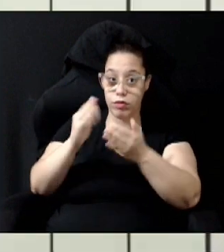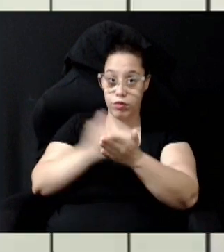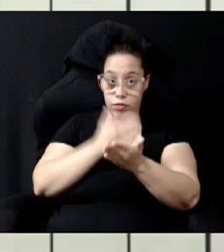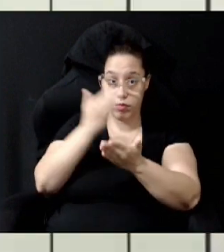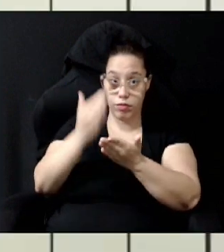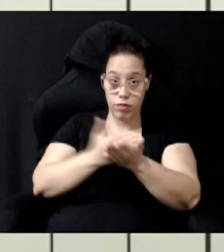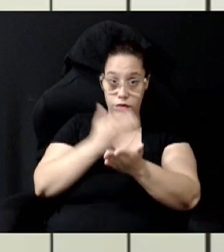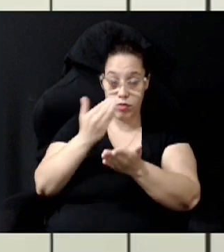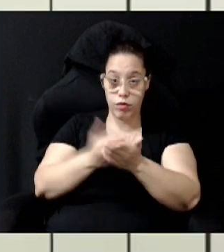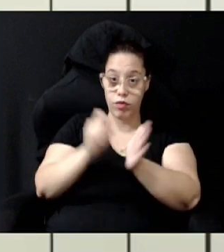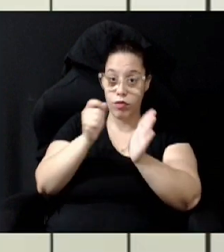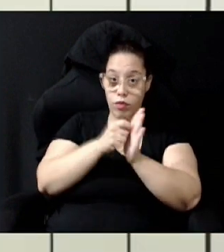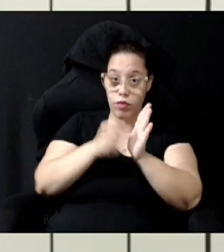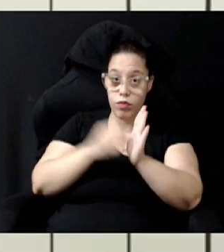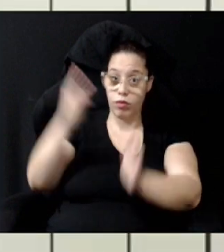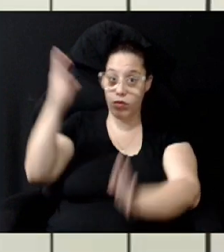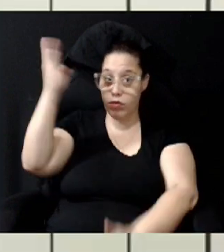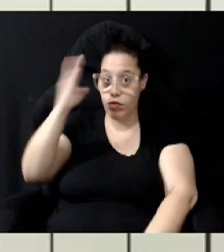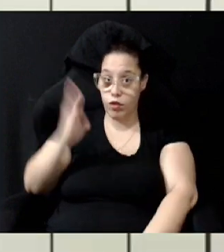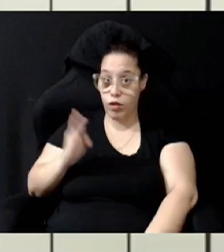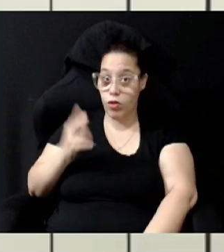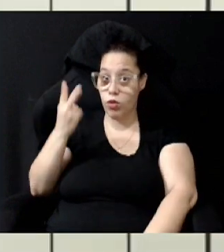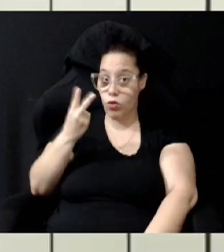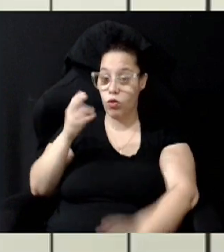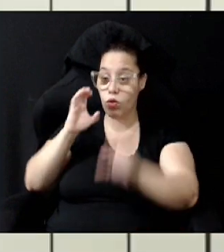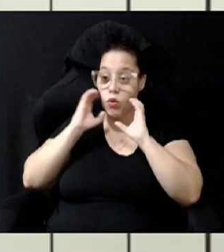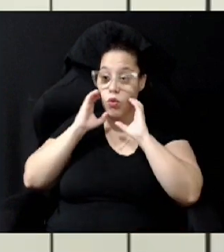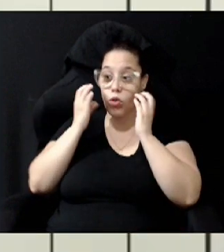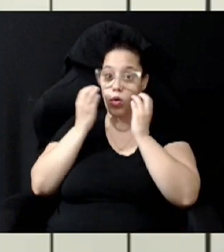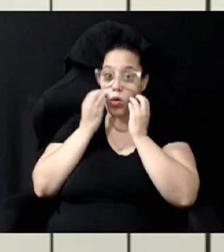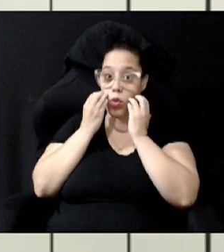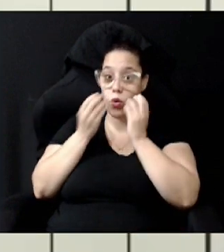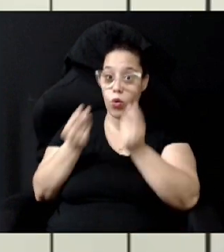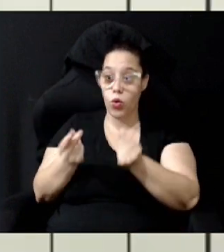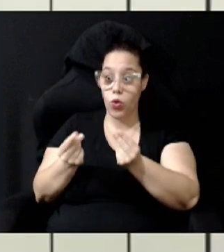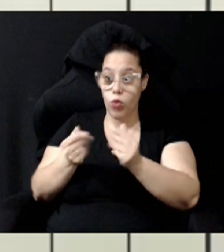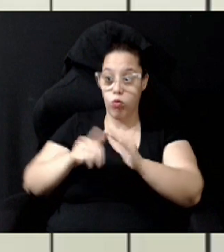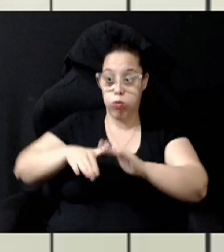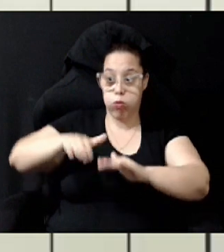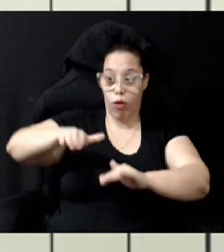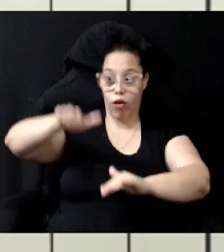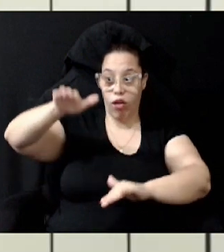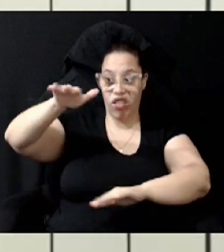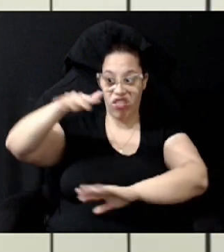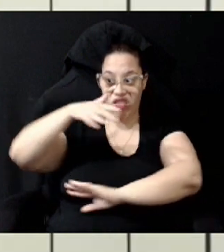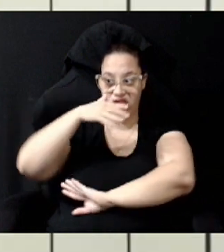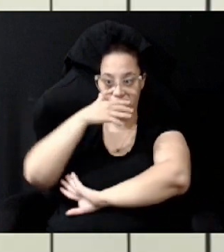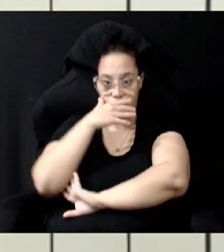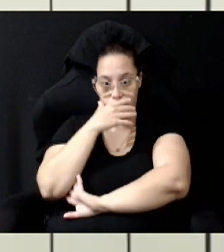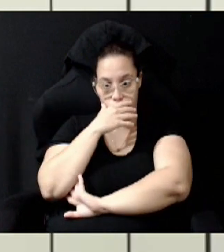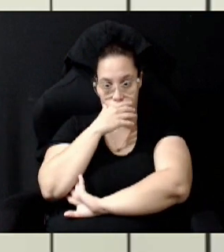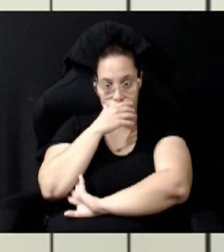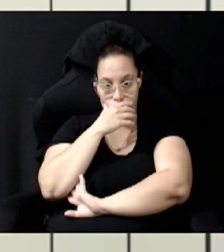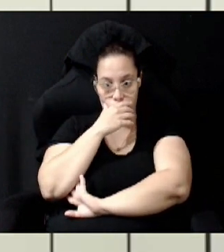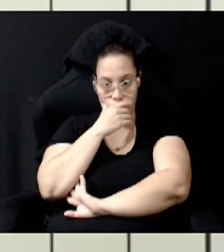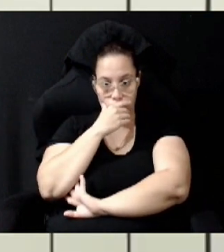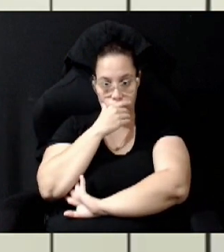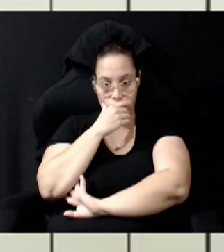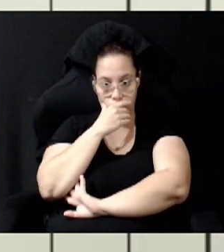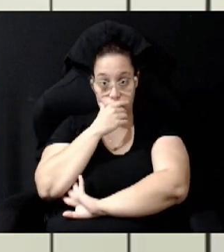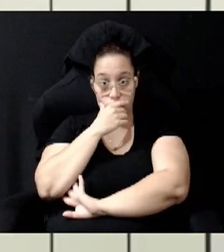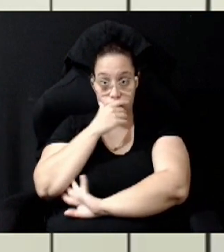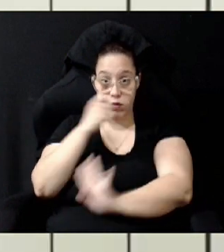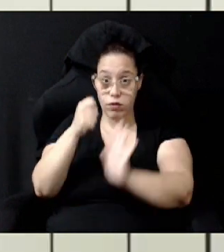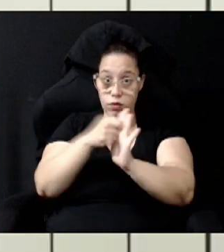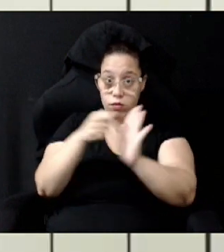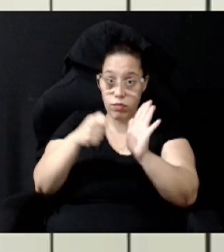que o Brasil tem o segundo congresso mais caro do mundo, né, das suas falas, seus artigos. Antes de